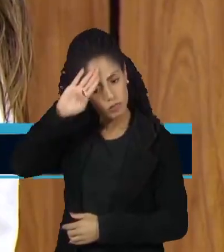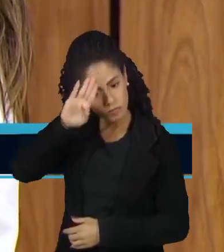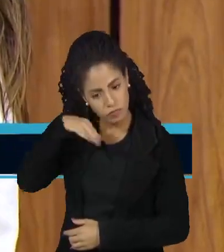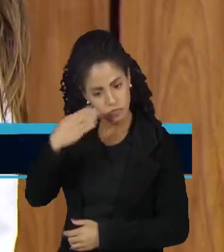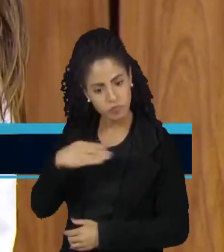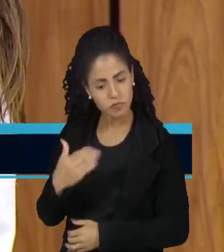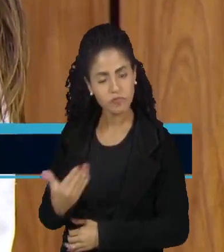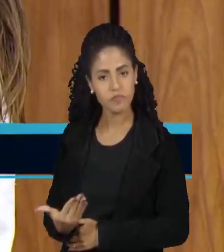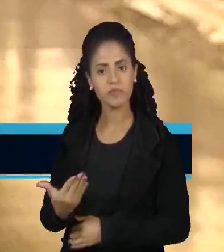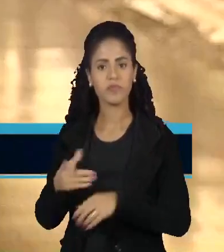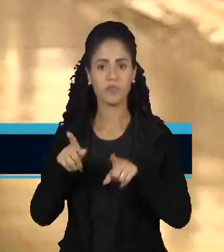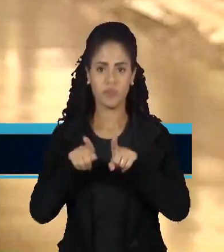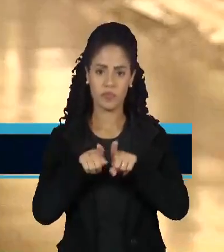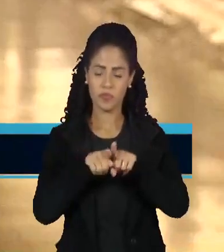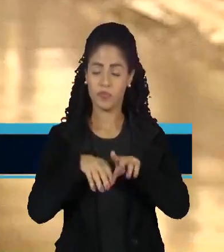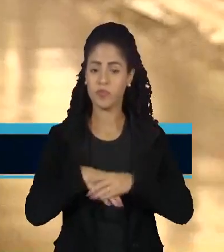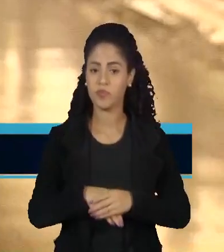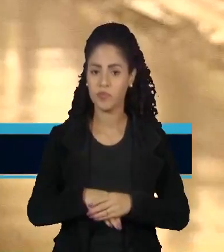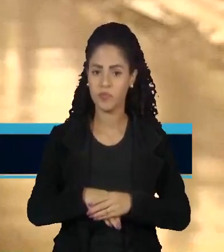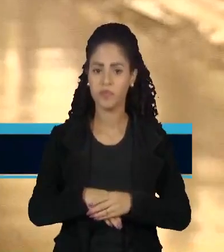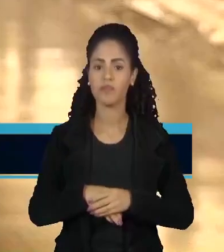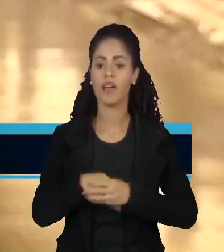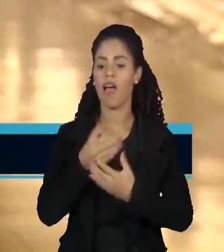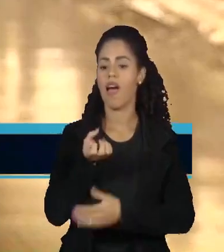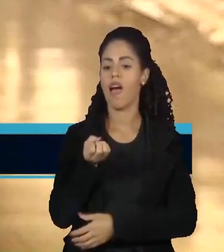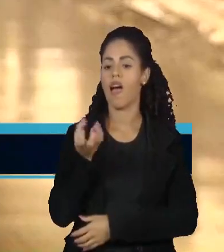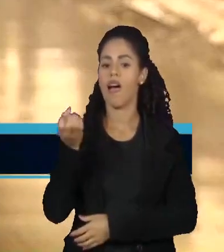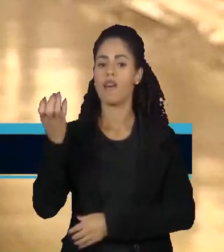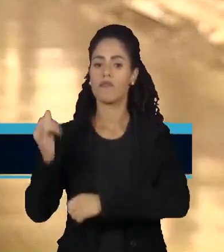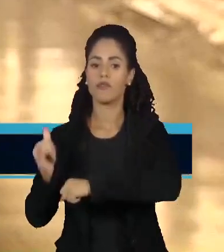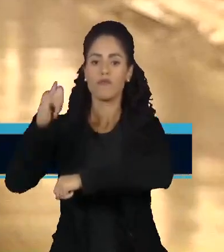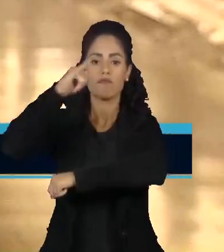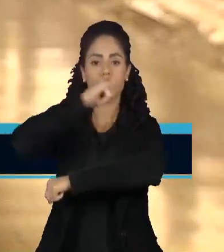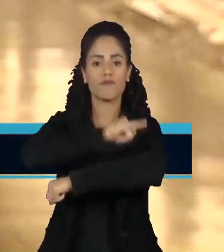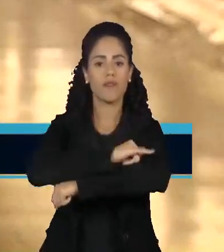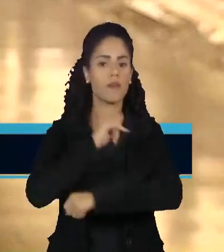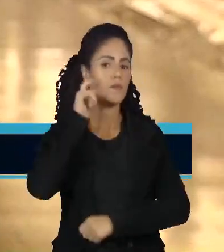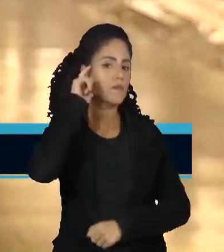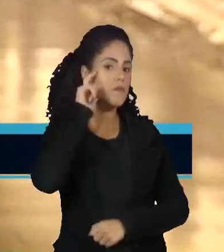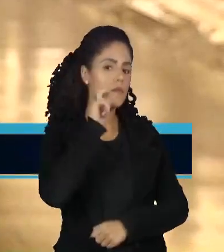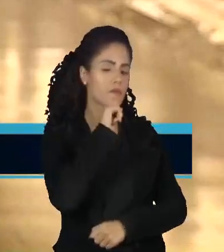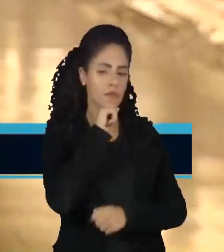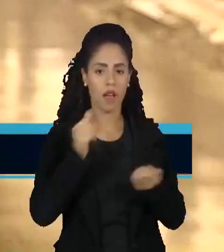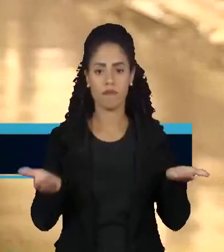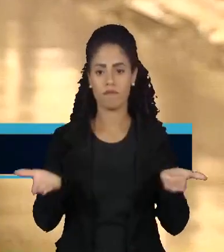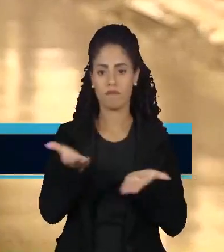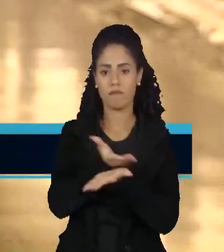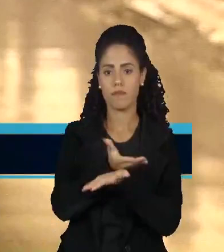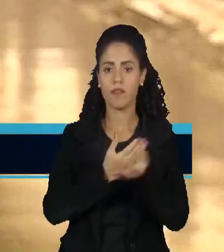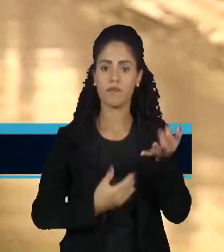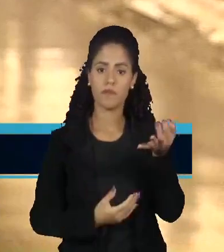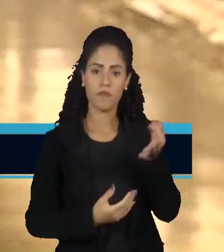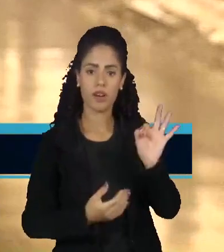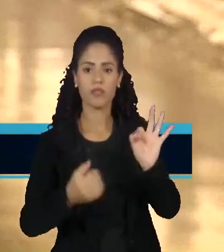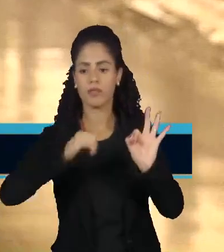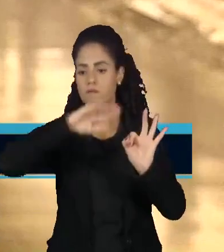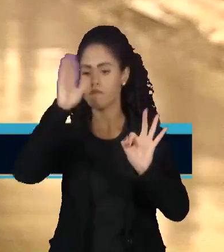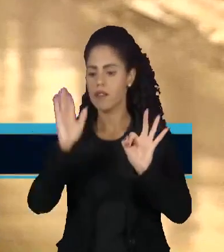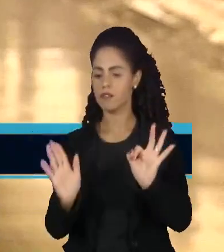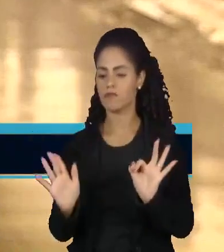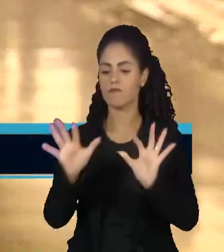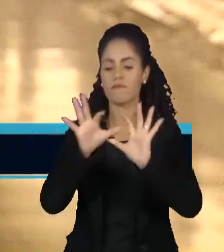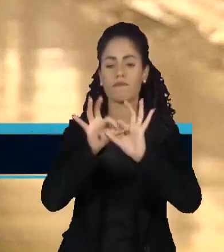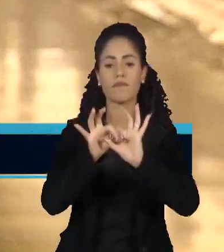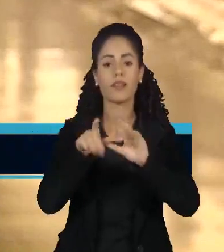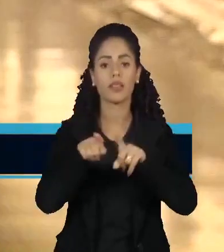grau de oficial. A viagem de Macron ao Brasil representa uma reaproximação do país com a União Europeia. O